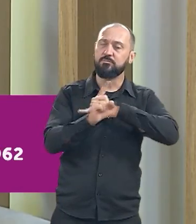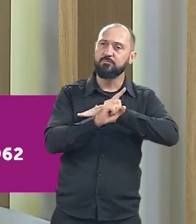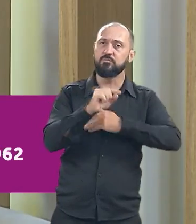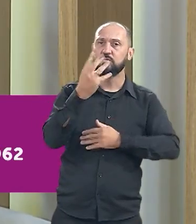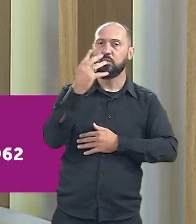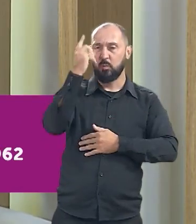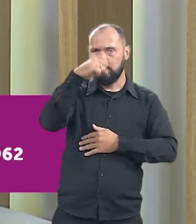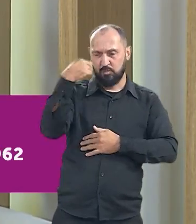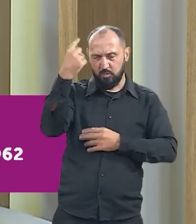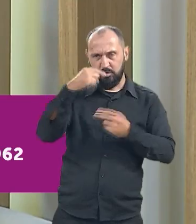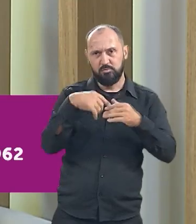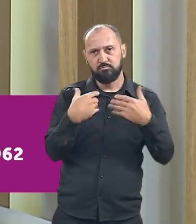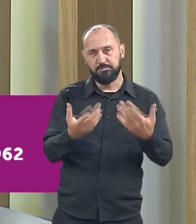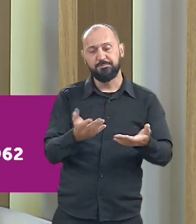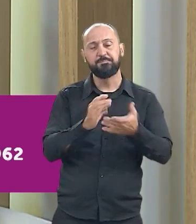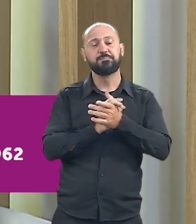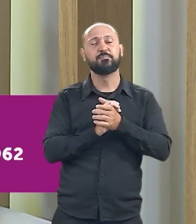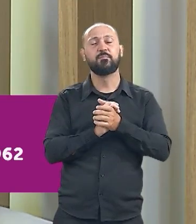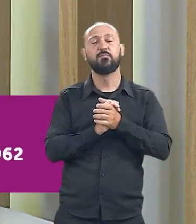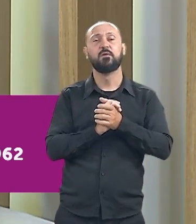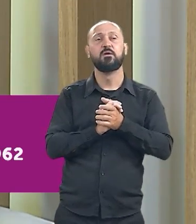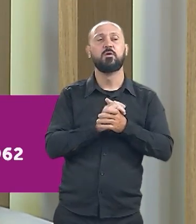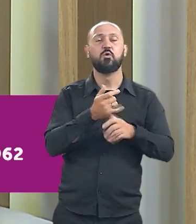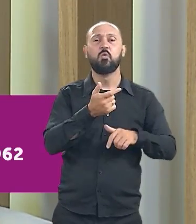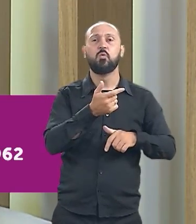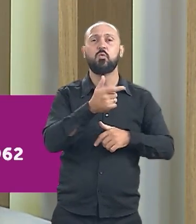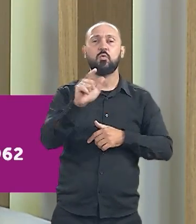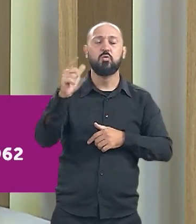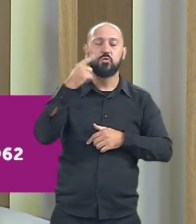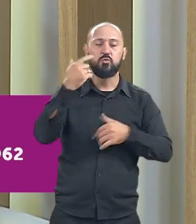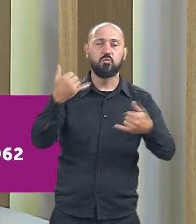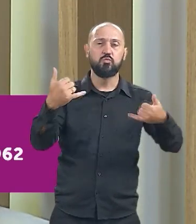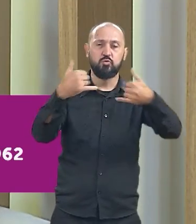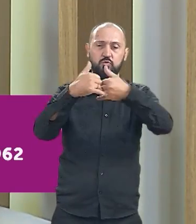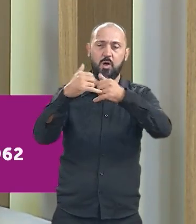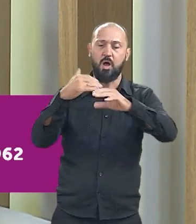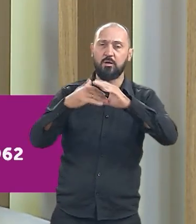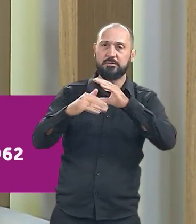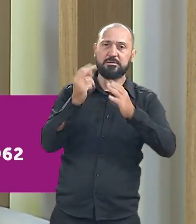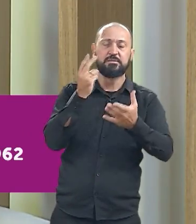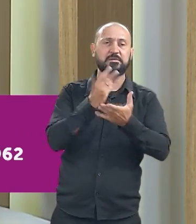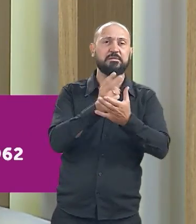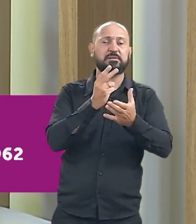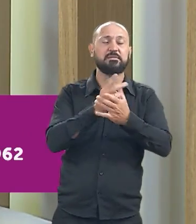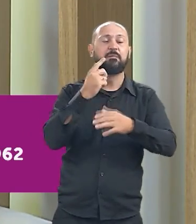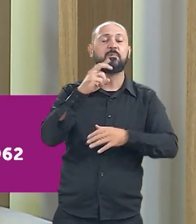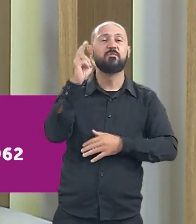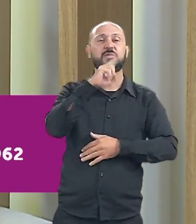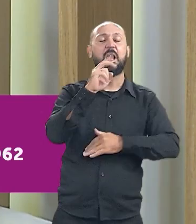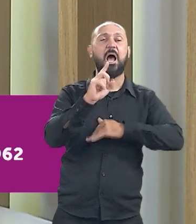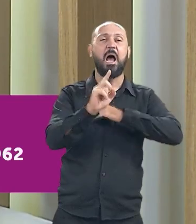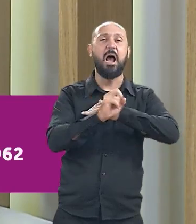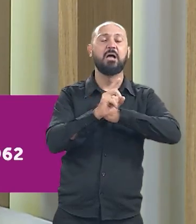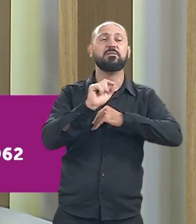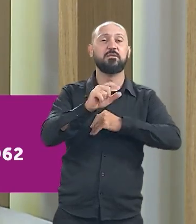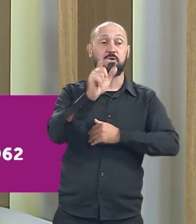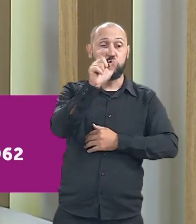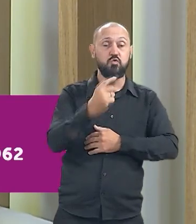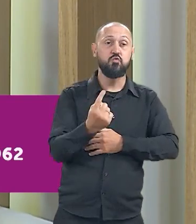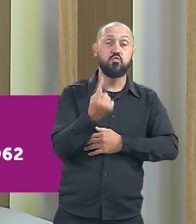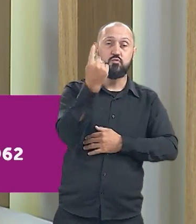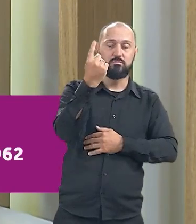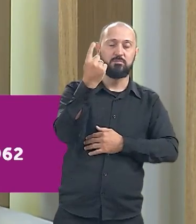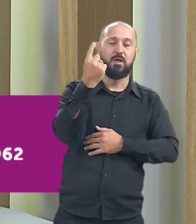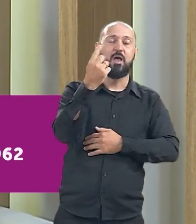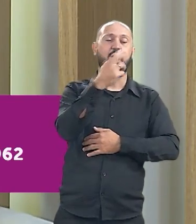4 horas, etc., né? E os outros canais também tem sempre um plantão que o voluntário é responsável por